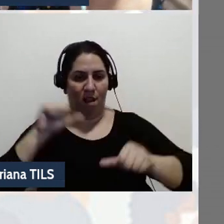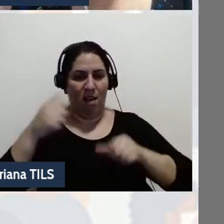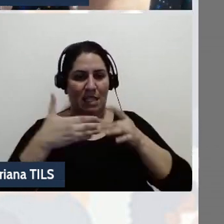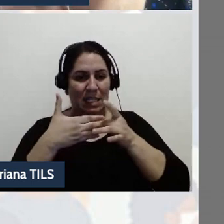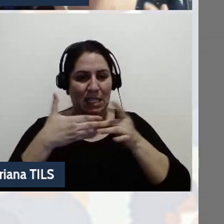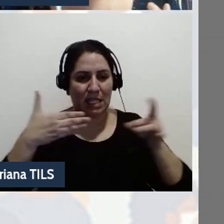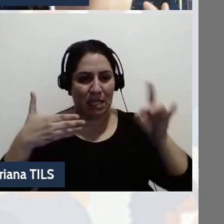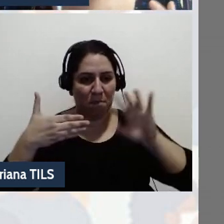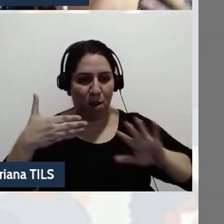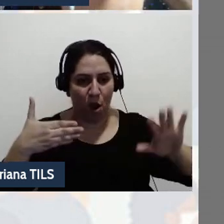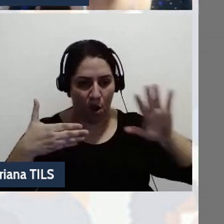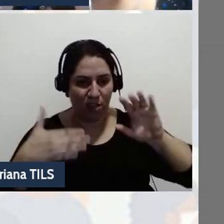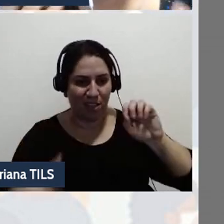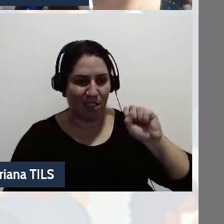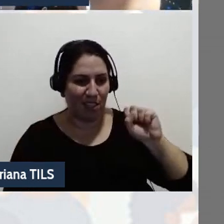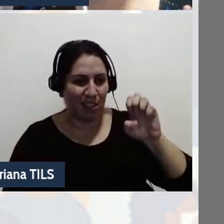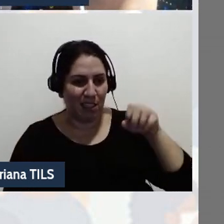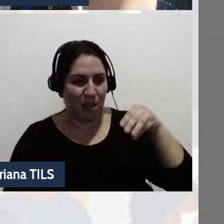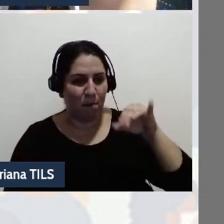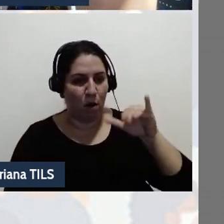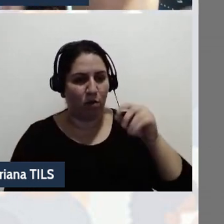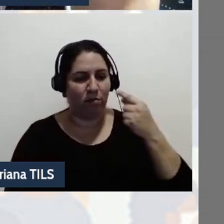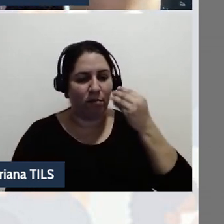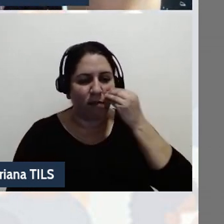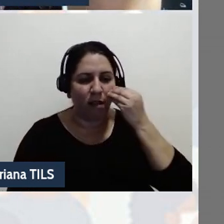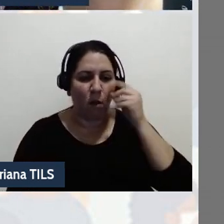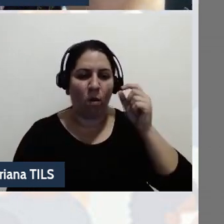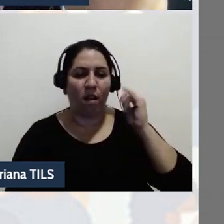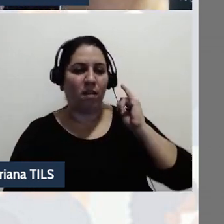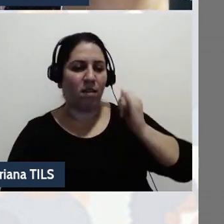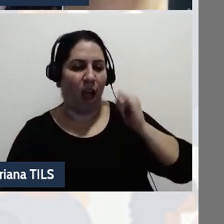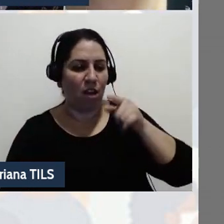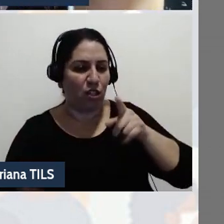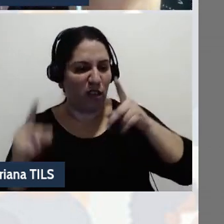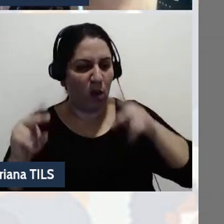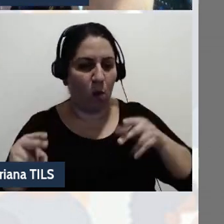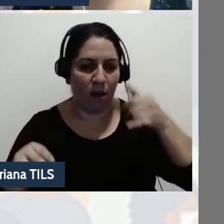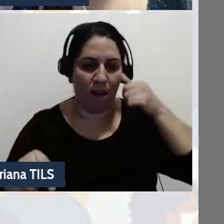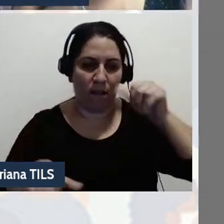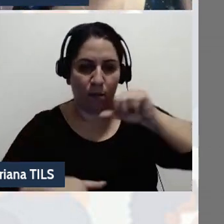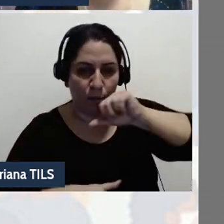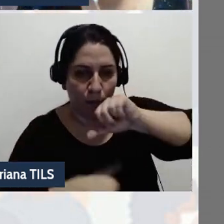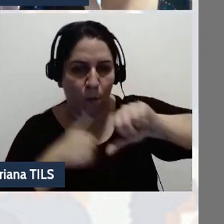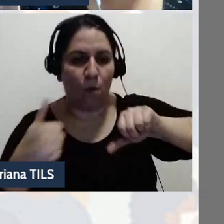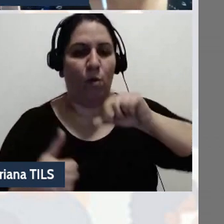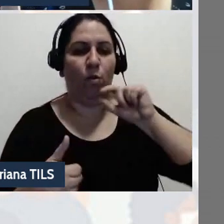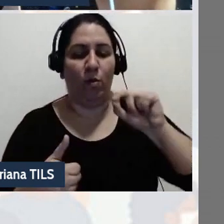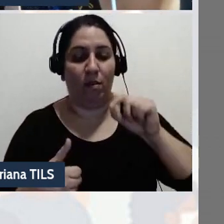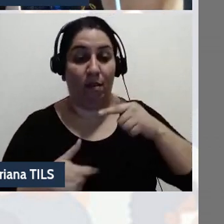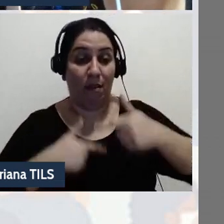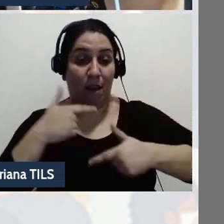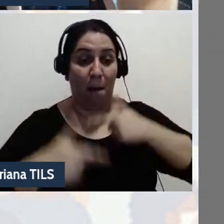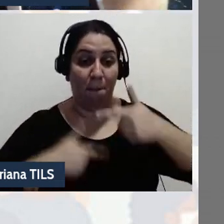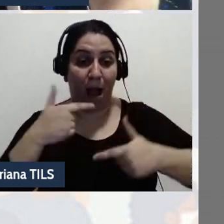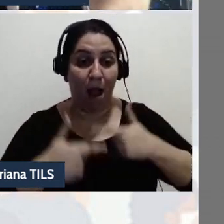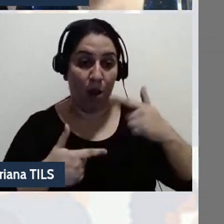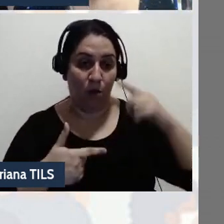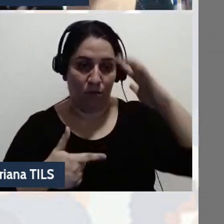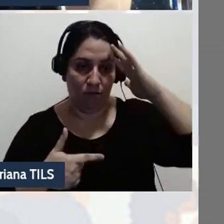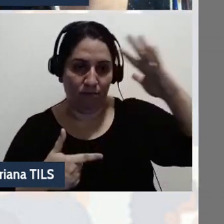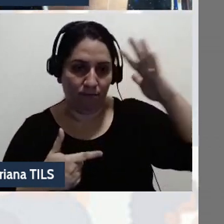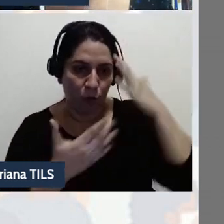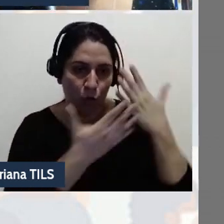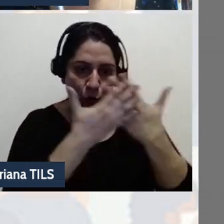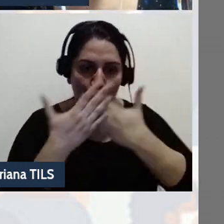de narrativa, para a gente construir condições materiais e discursivas para que o trabalho intelectual não seja privilégio